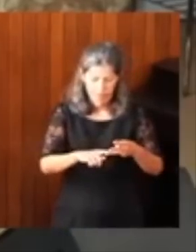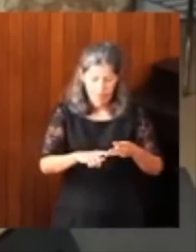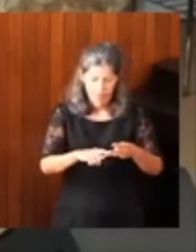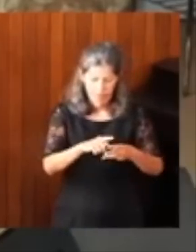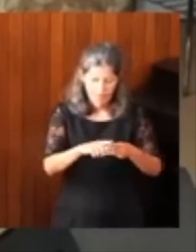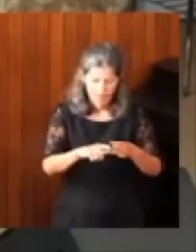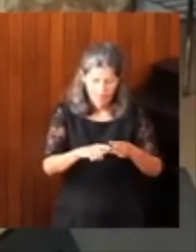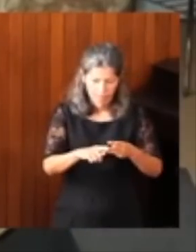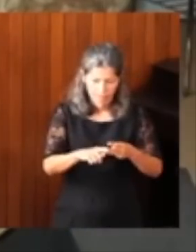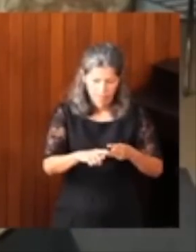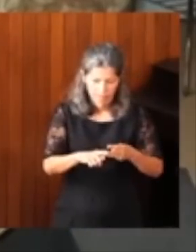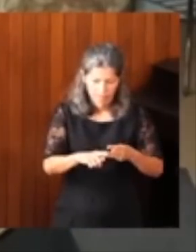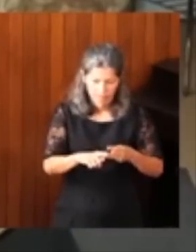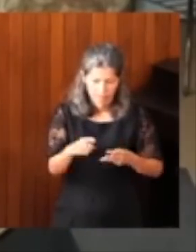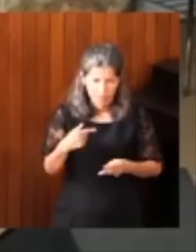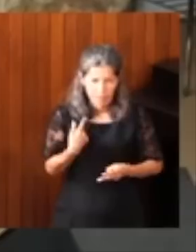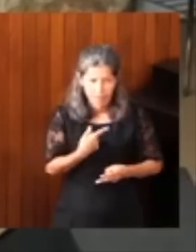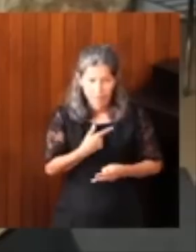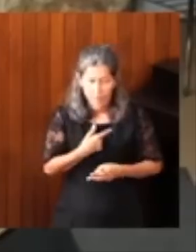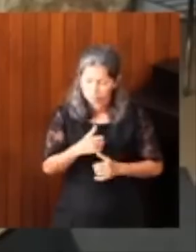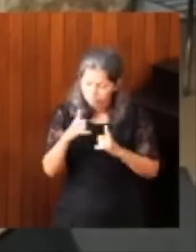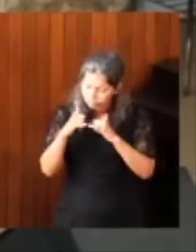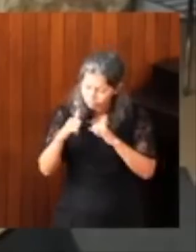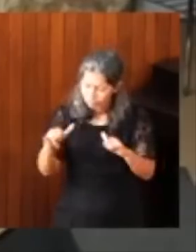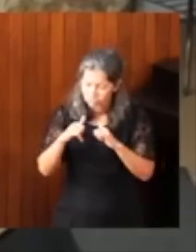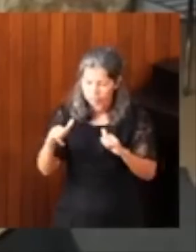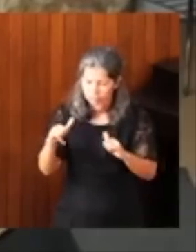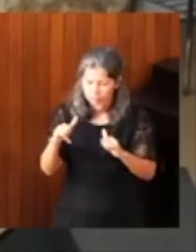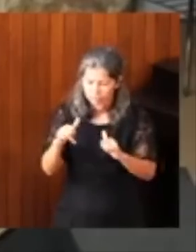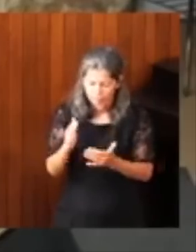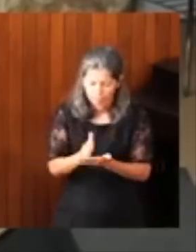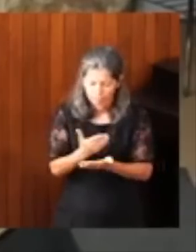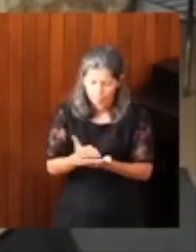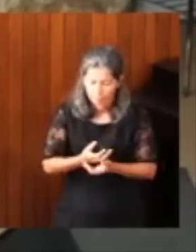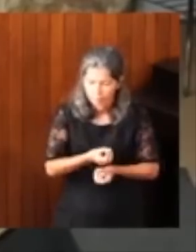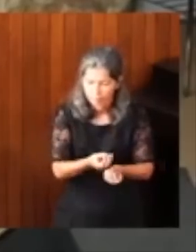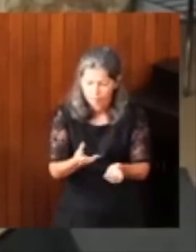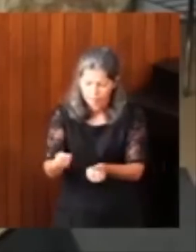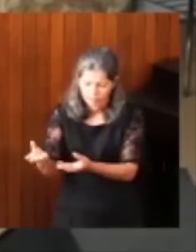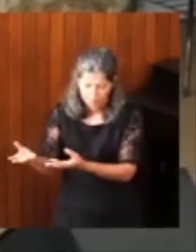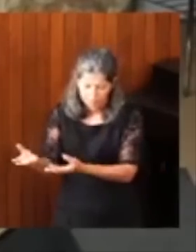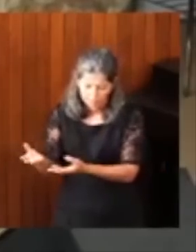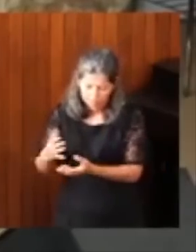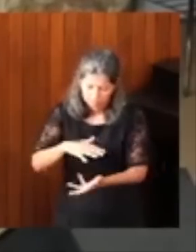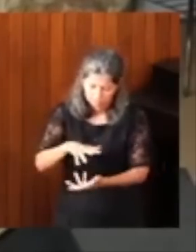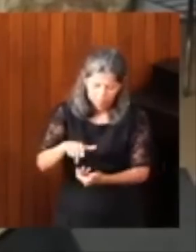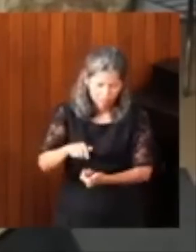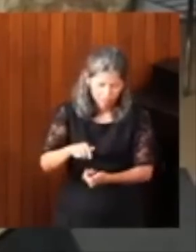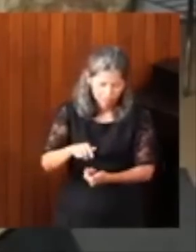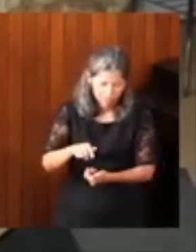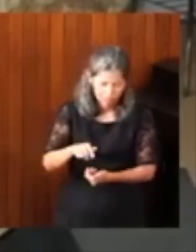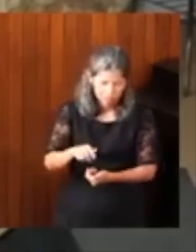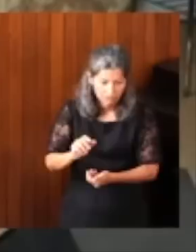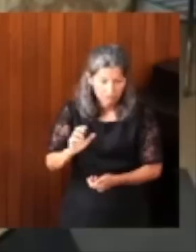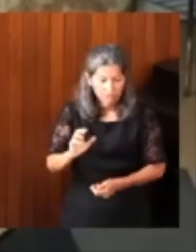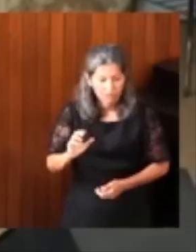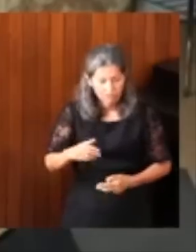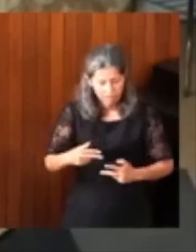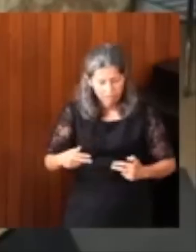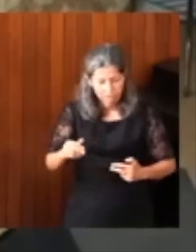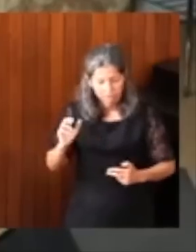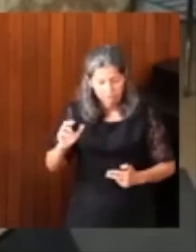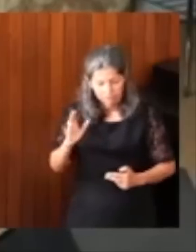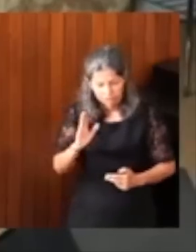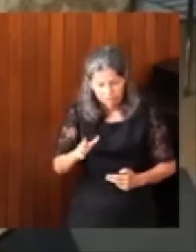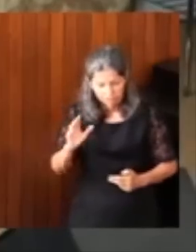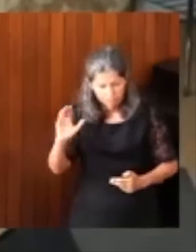mundo em publicações, em discursos, mostrando em termos de história e profética as coisas que aconteceram e as que hão de